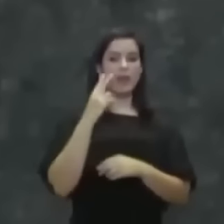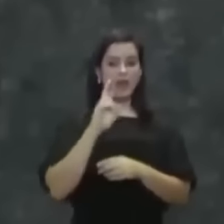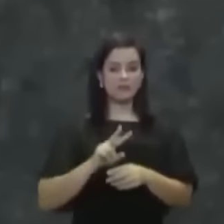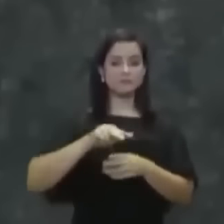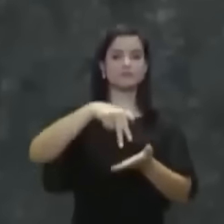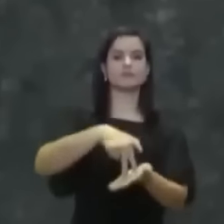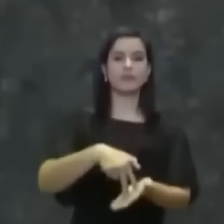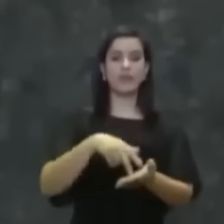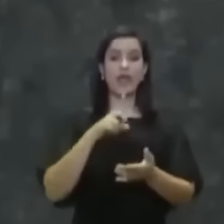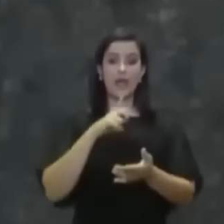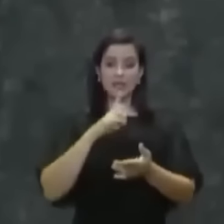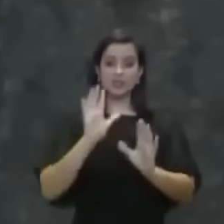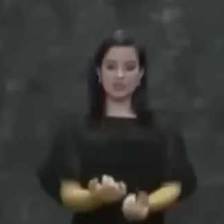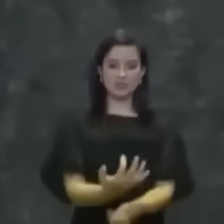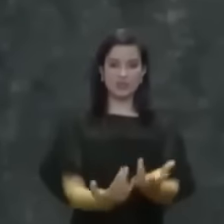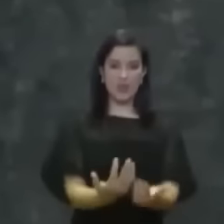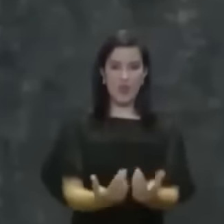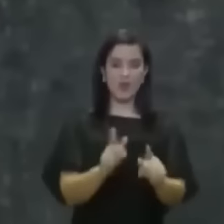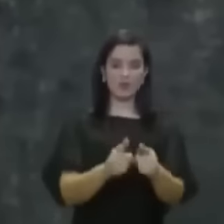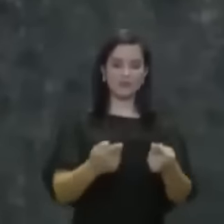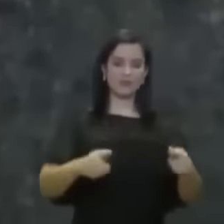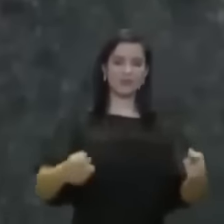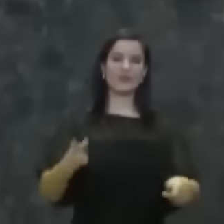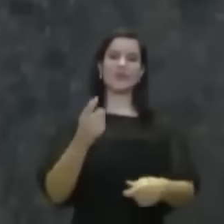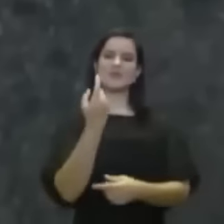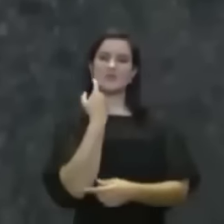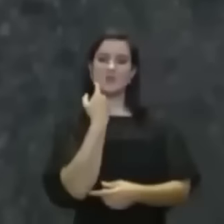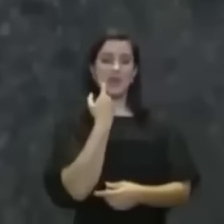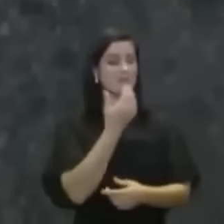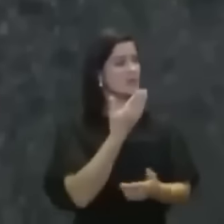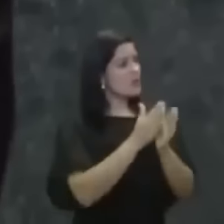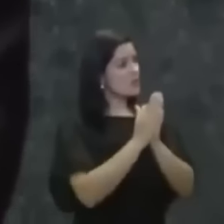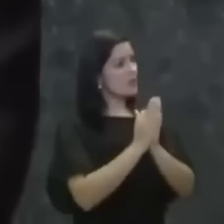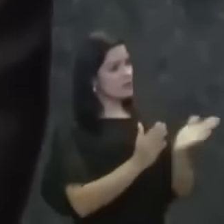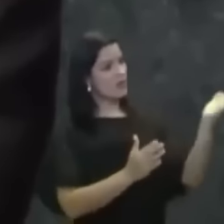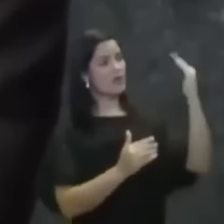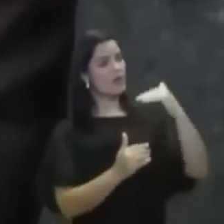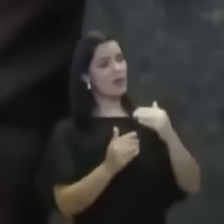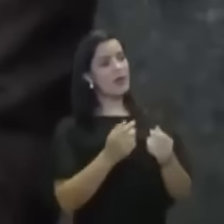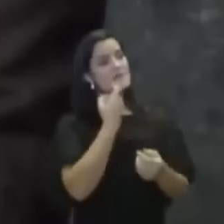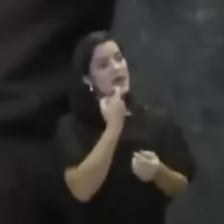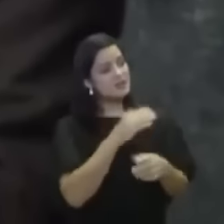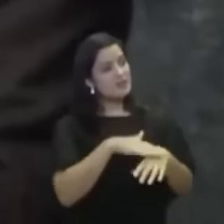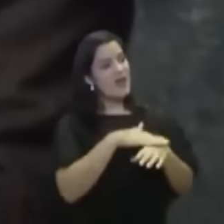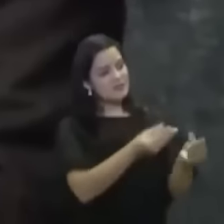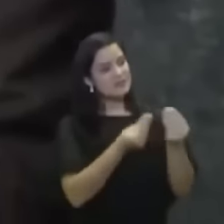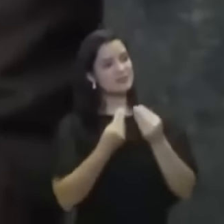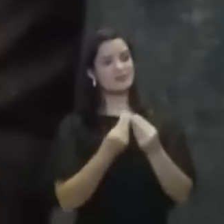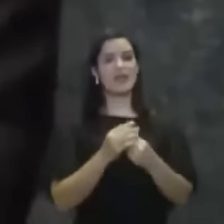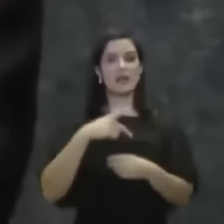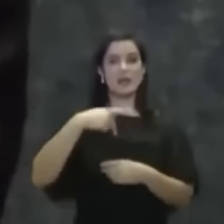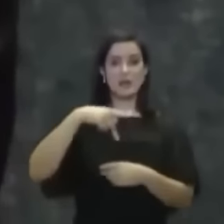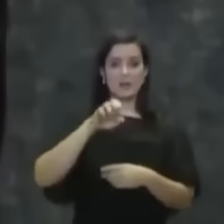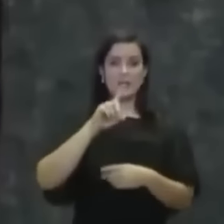e em cima peixes, e havia também pão. Disse-lhes Jesus: trazei alguns dos peixes que acabastes de apanhar. Simão Pedro